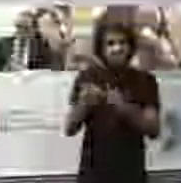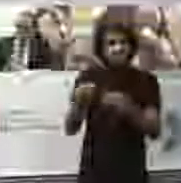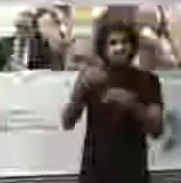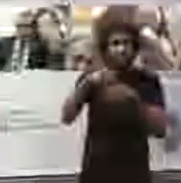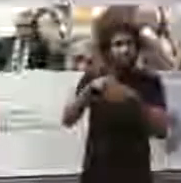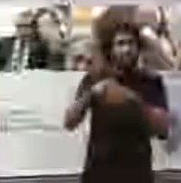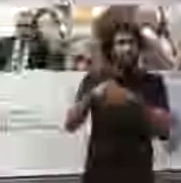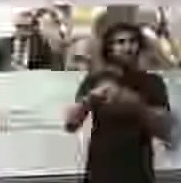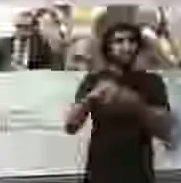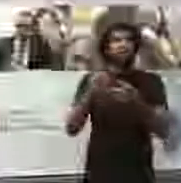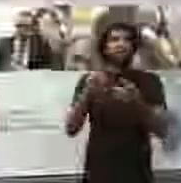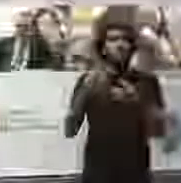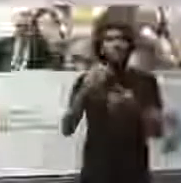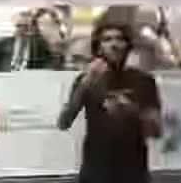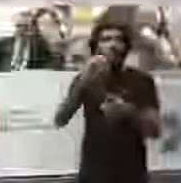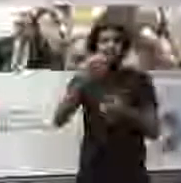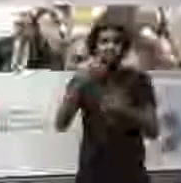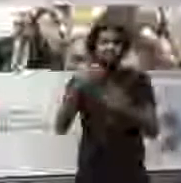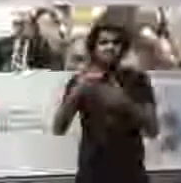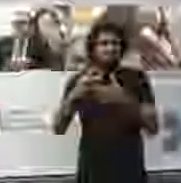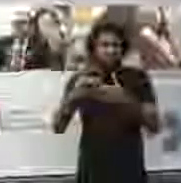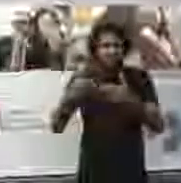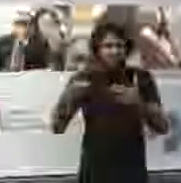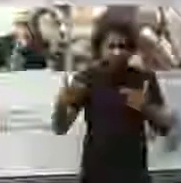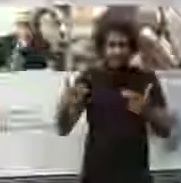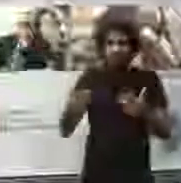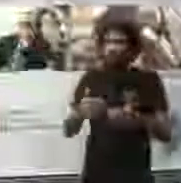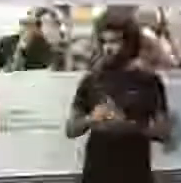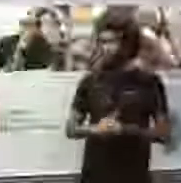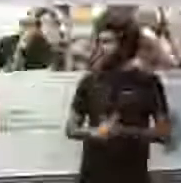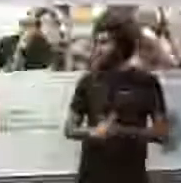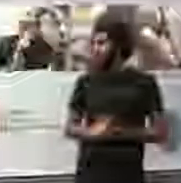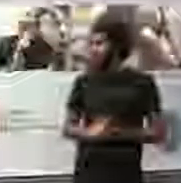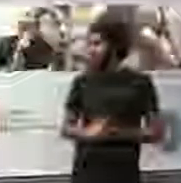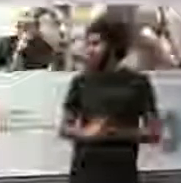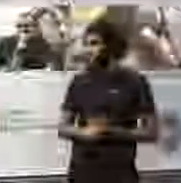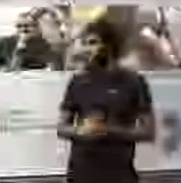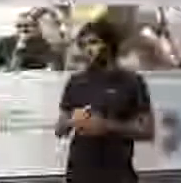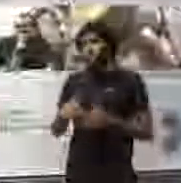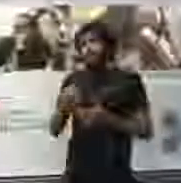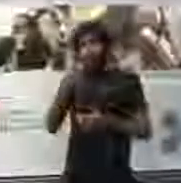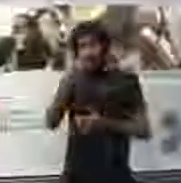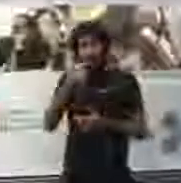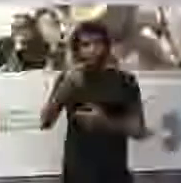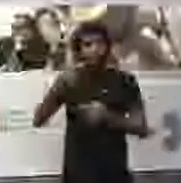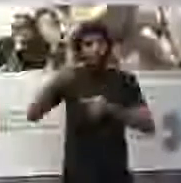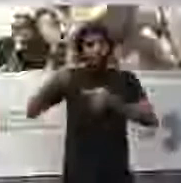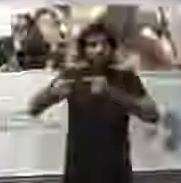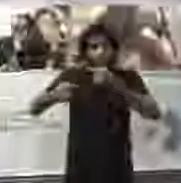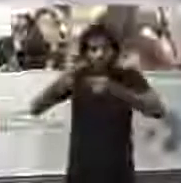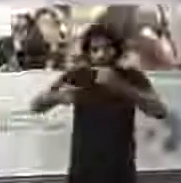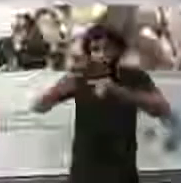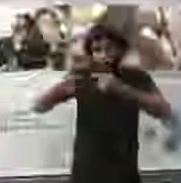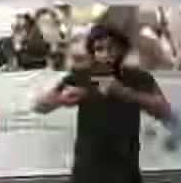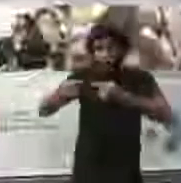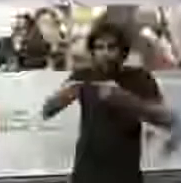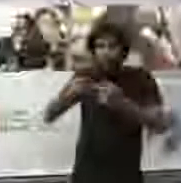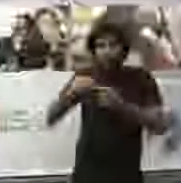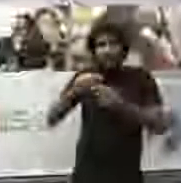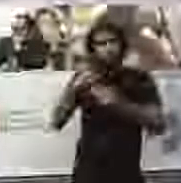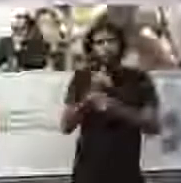a gente manter esta esta esse diálogo para compreender também é